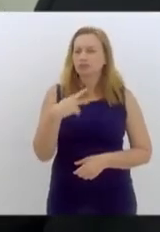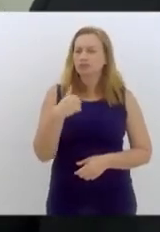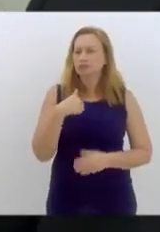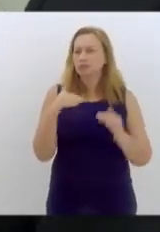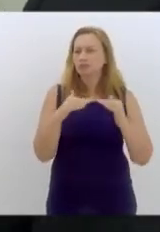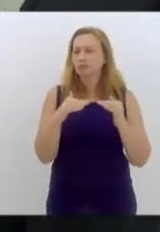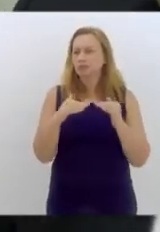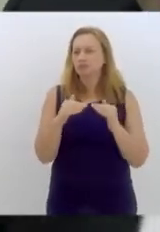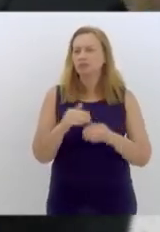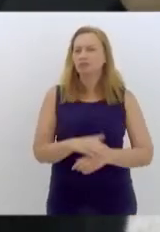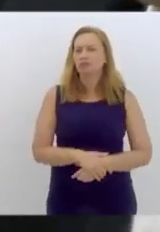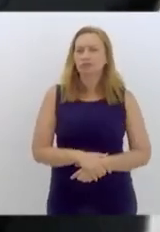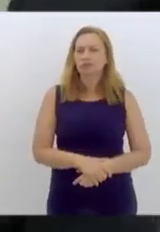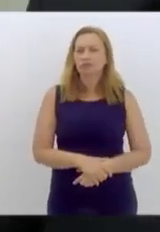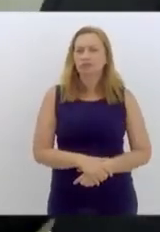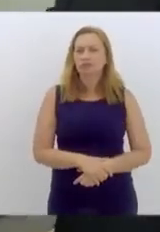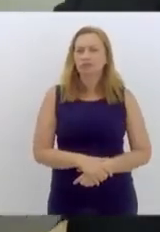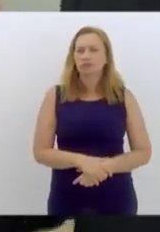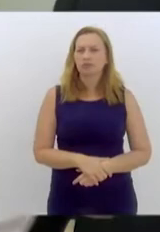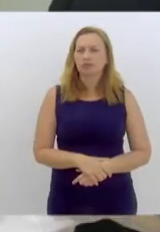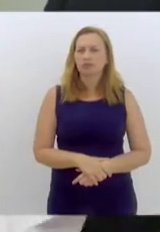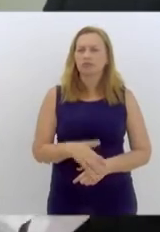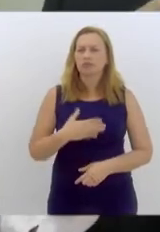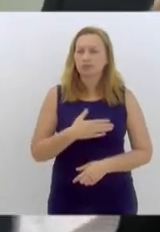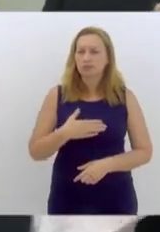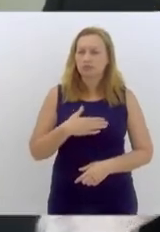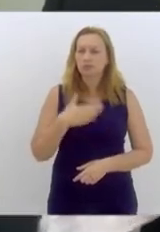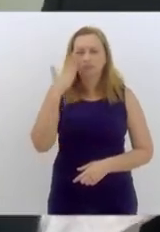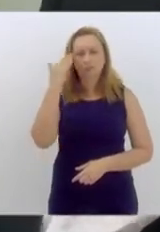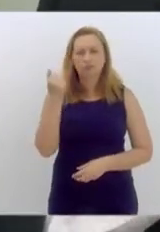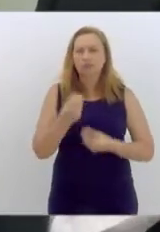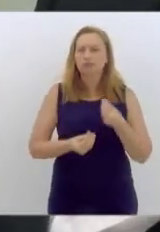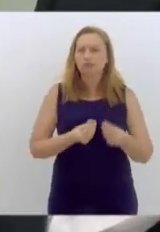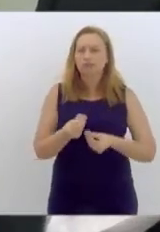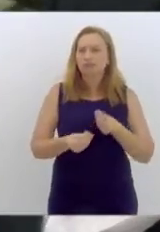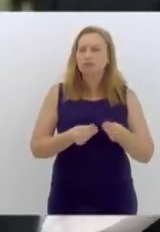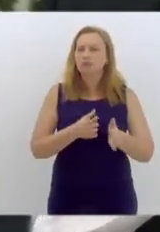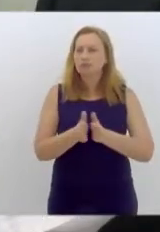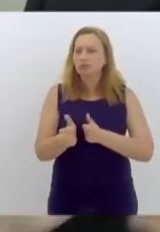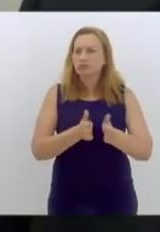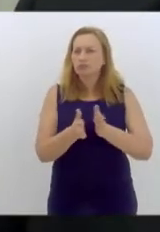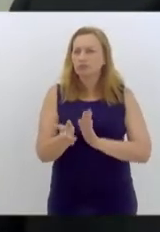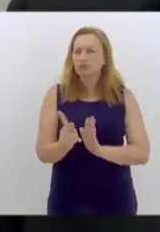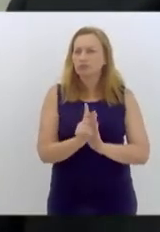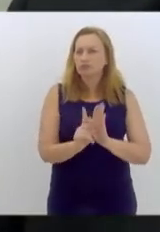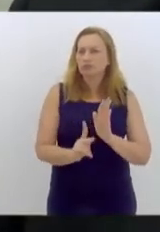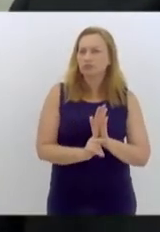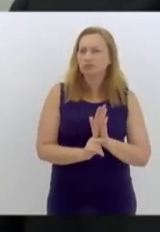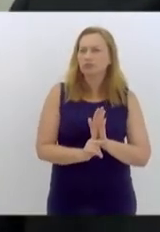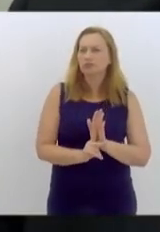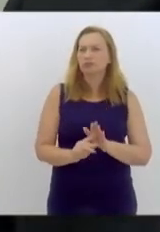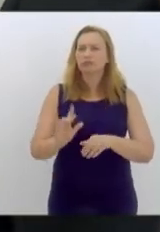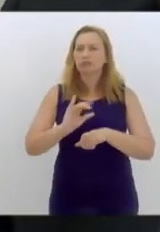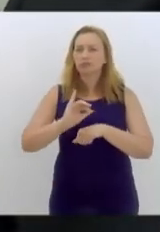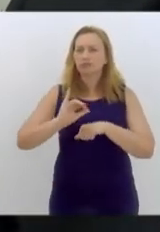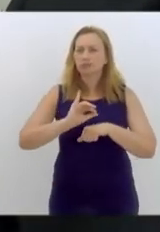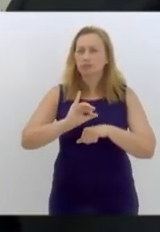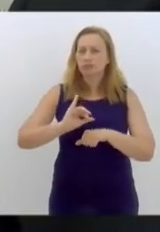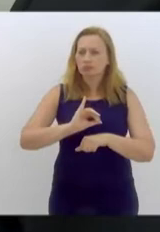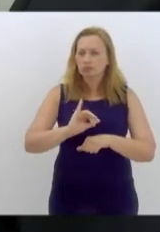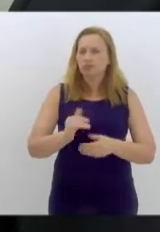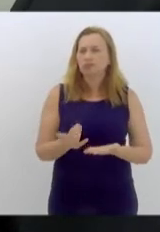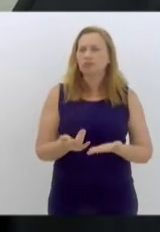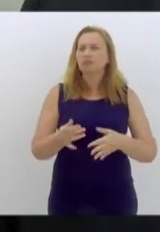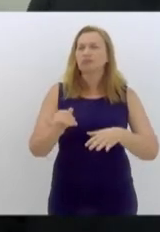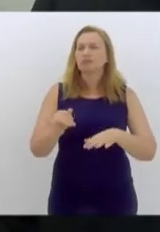concordo. Eu gostaria muito de saber como é que a gente pode ter o acesso ao projeto da capital, da minuta do